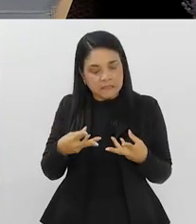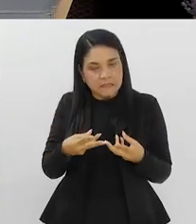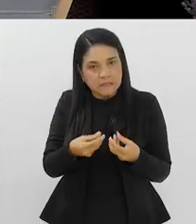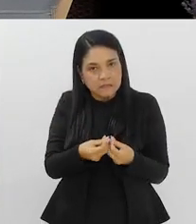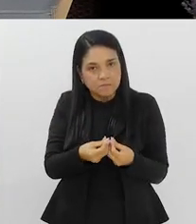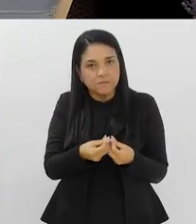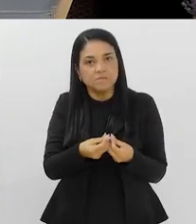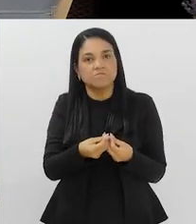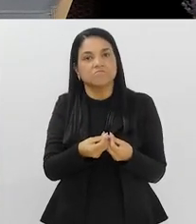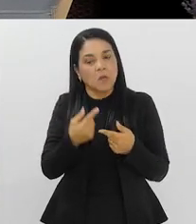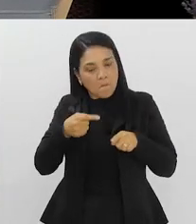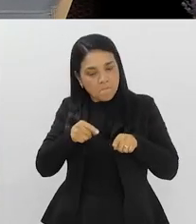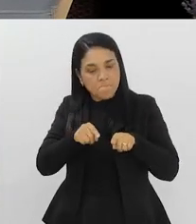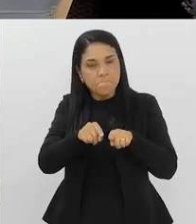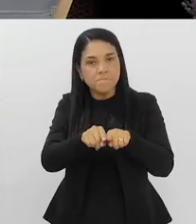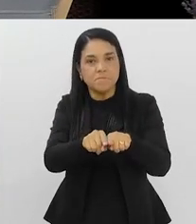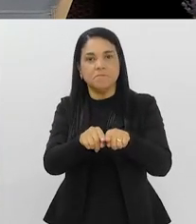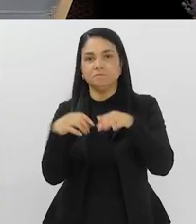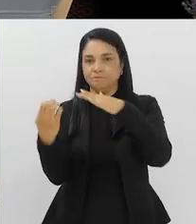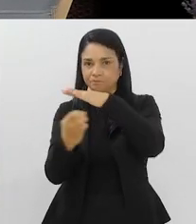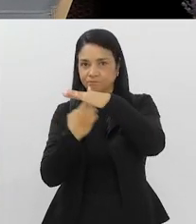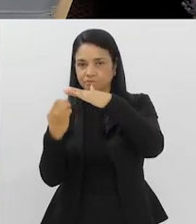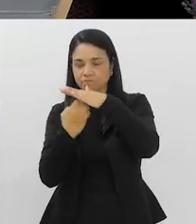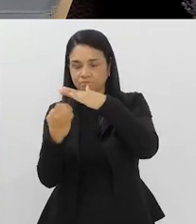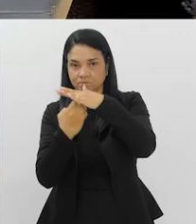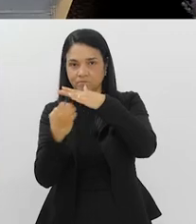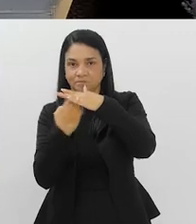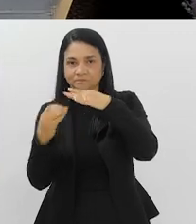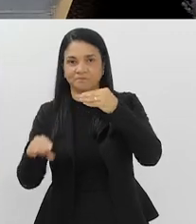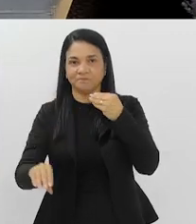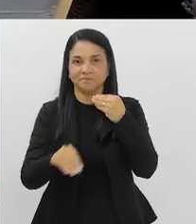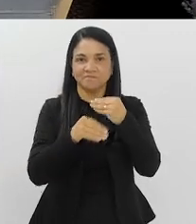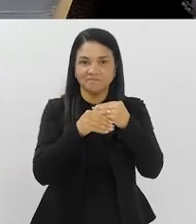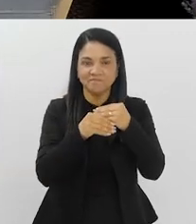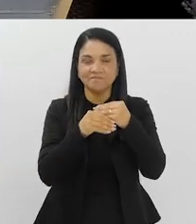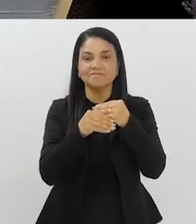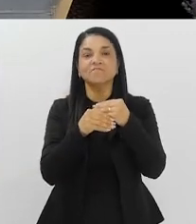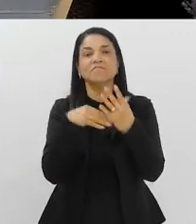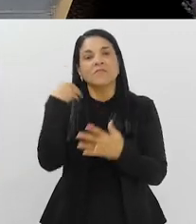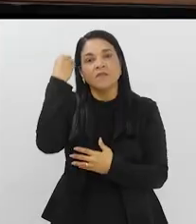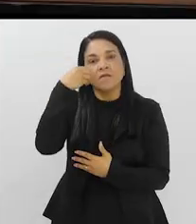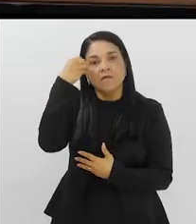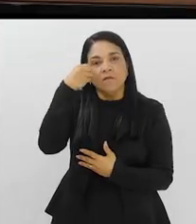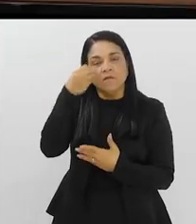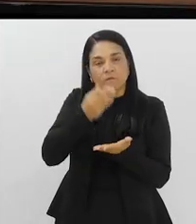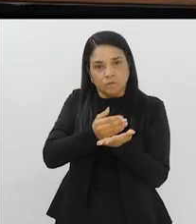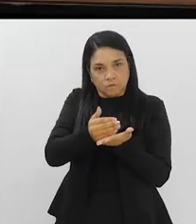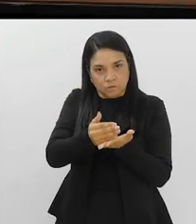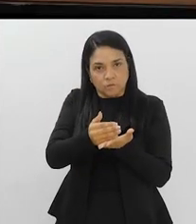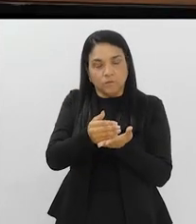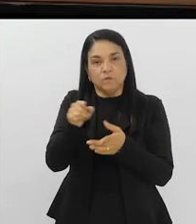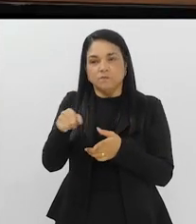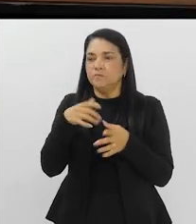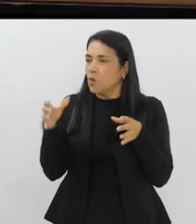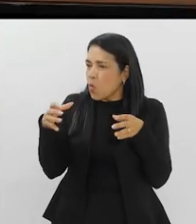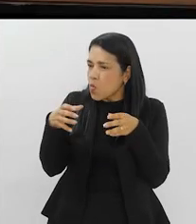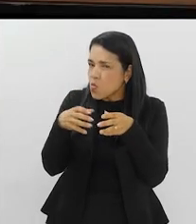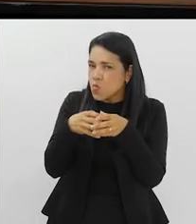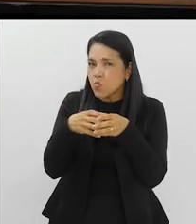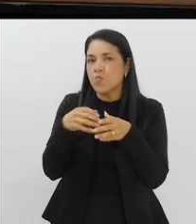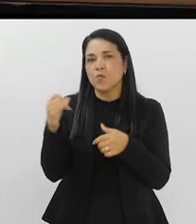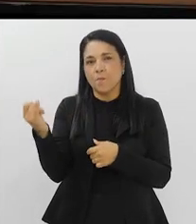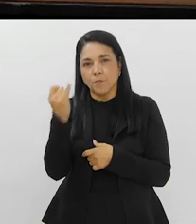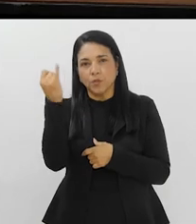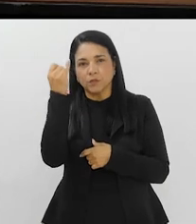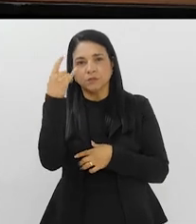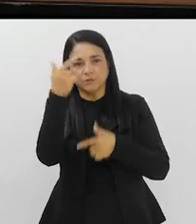talvez, sensibilizar um número maior de parceiros, né, que possam incorporar essa experiência inicial. Você falou de um